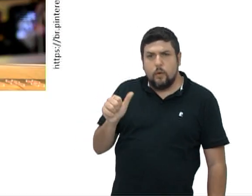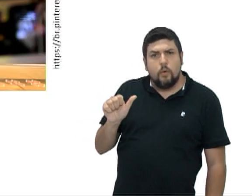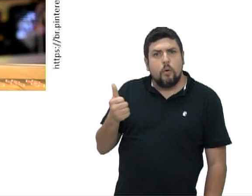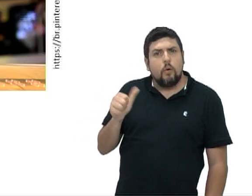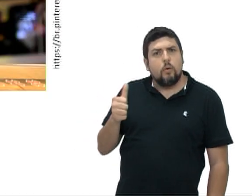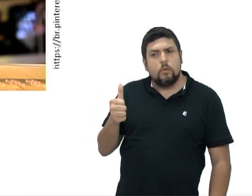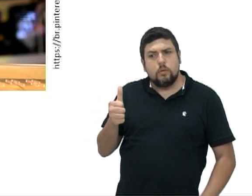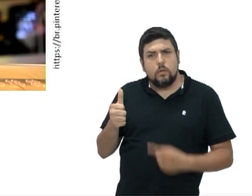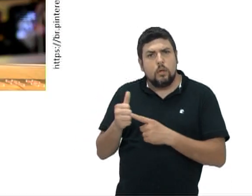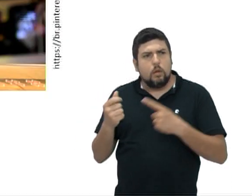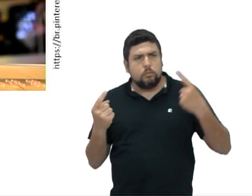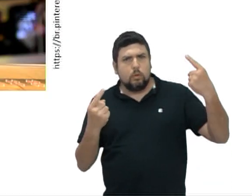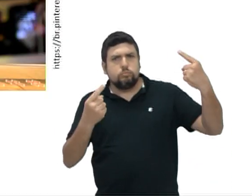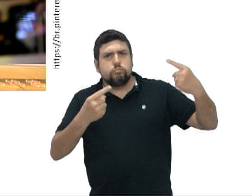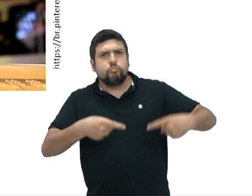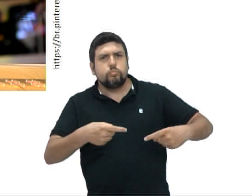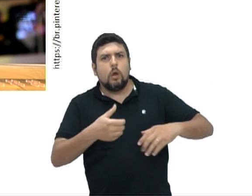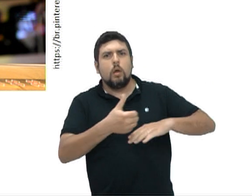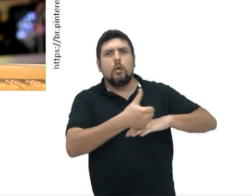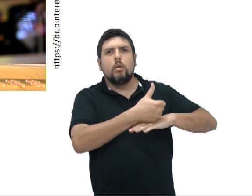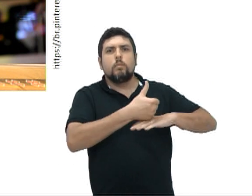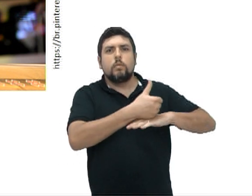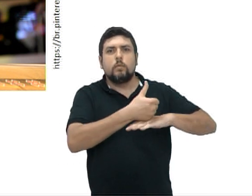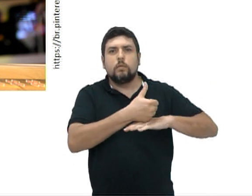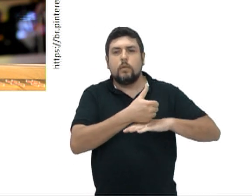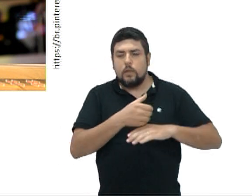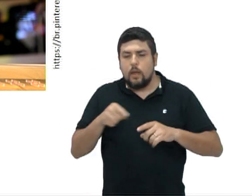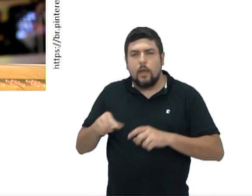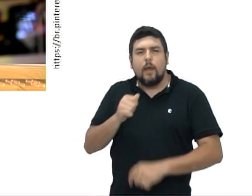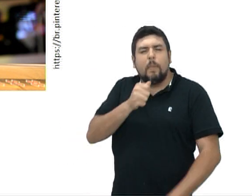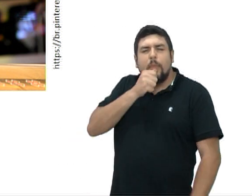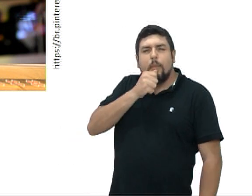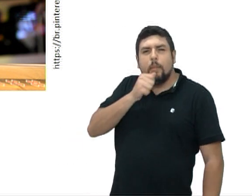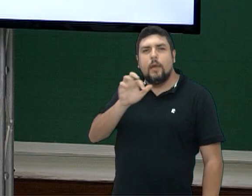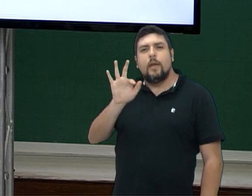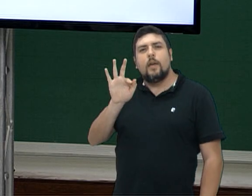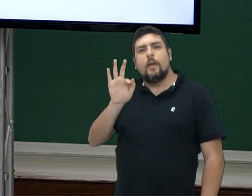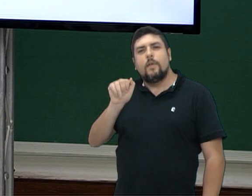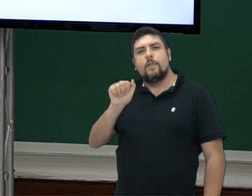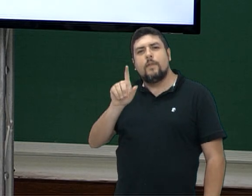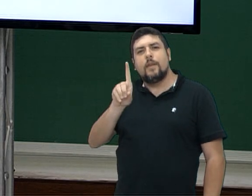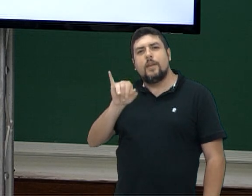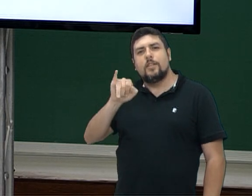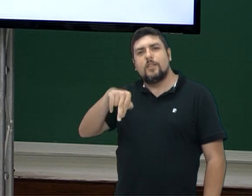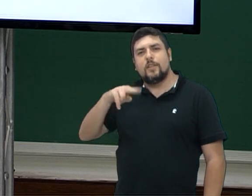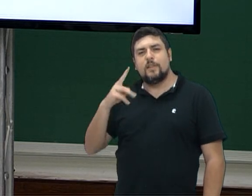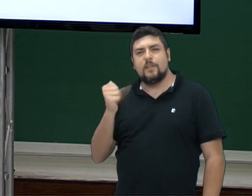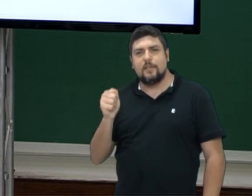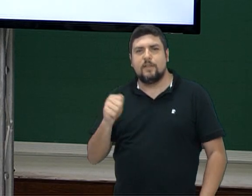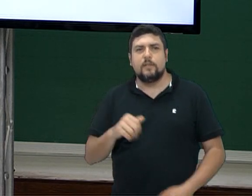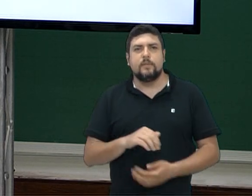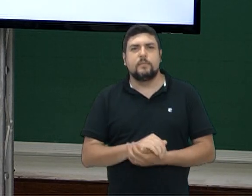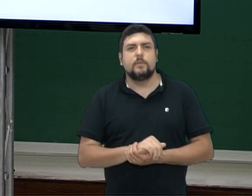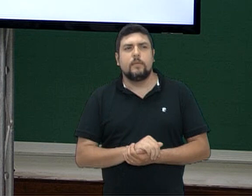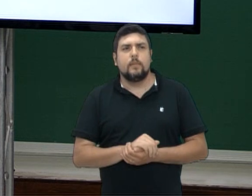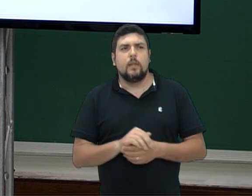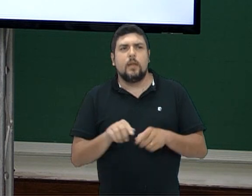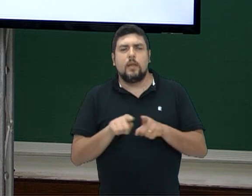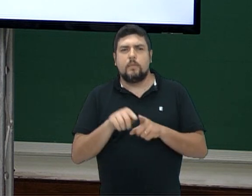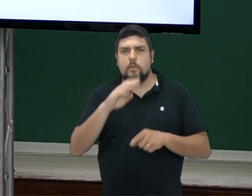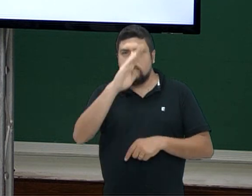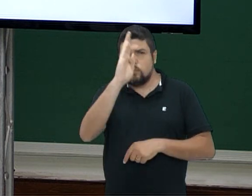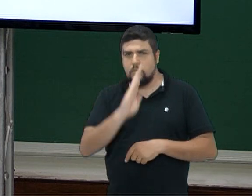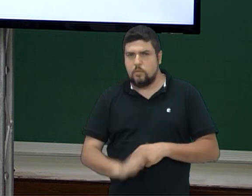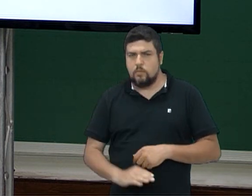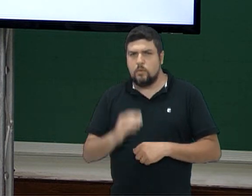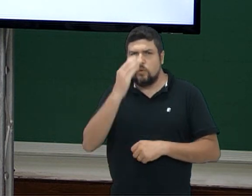com todos os skatistas profissionais, né, conhecido como a Fadinha. E o Pedro Barros, um dos principais skatistas hoje da atualidade no Brasil, também